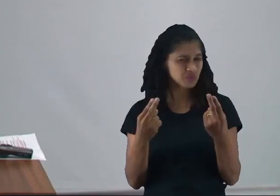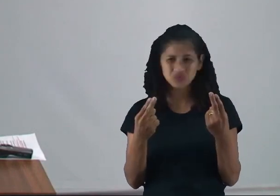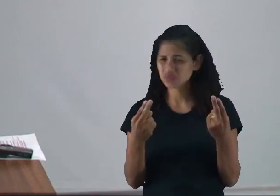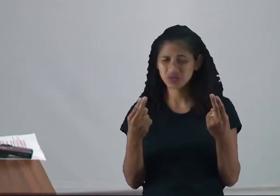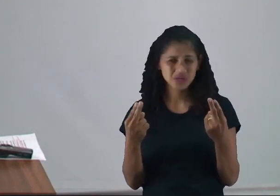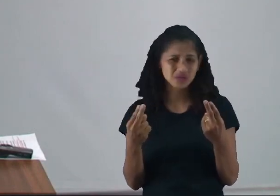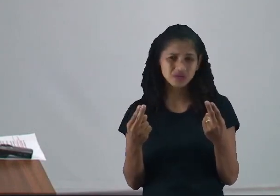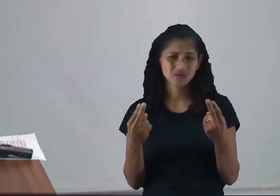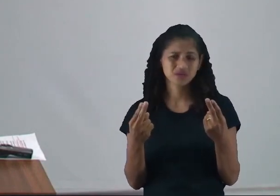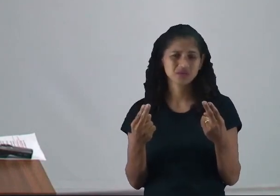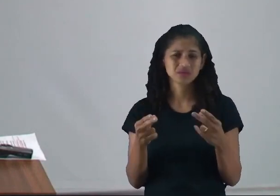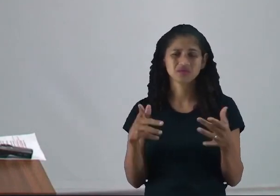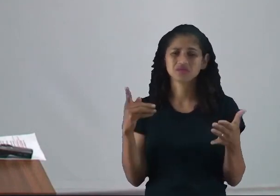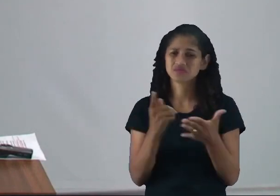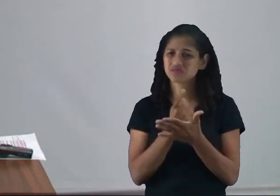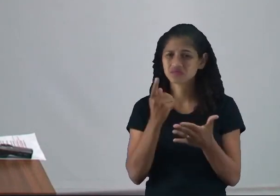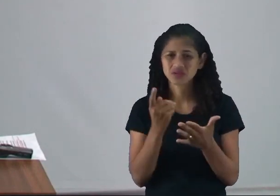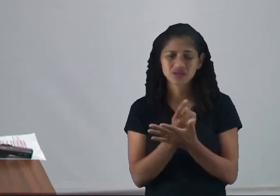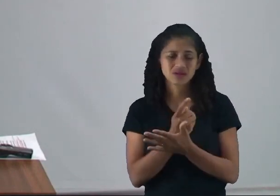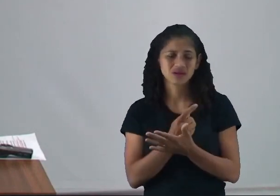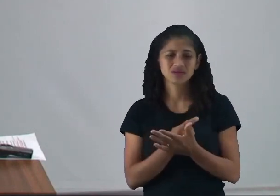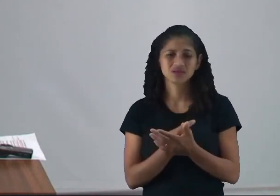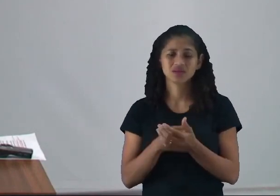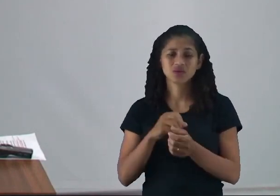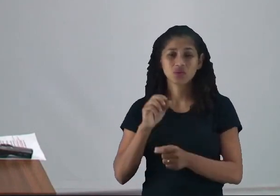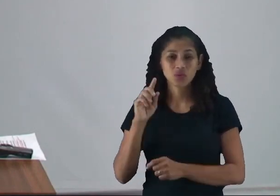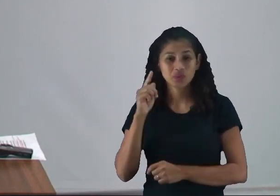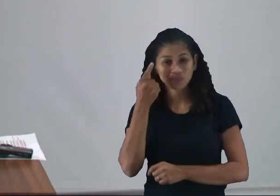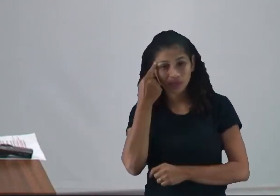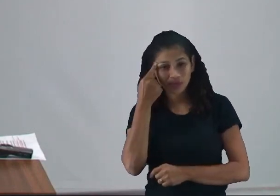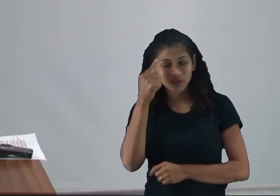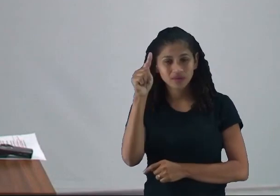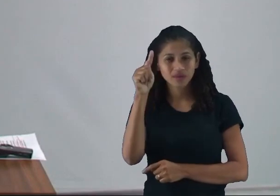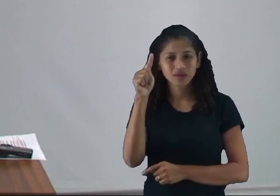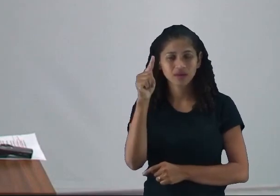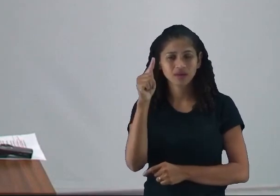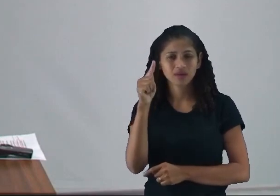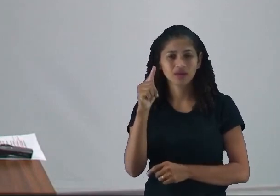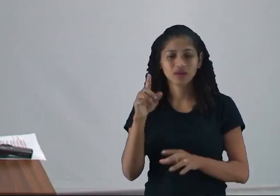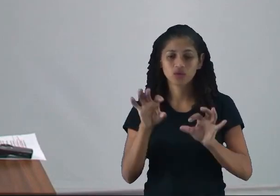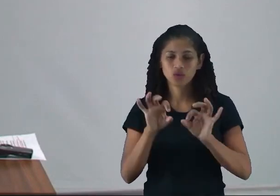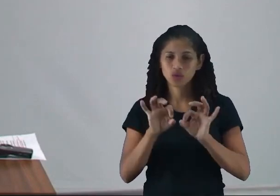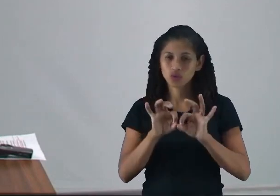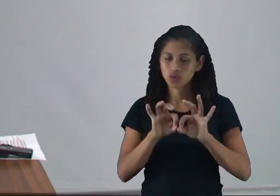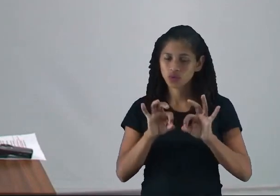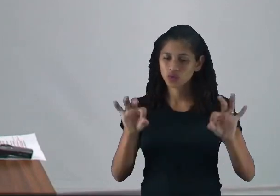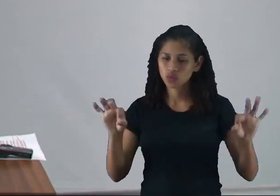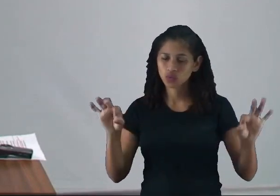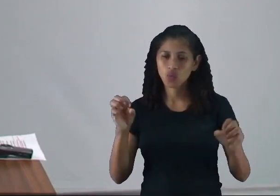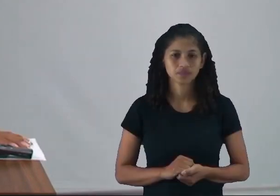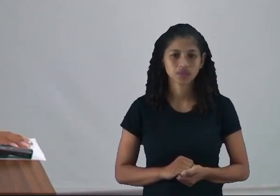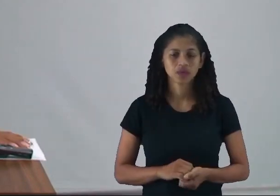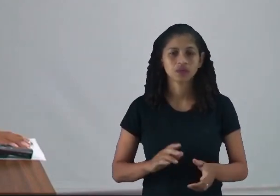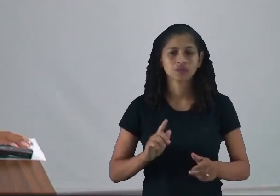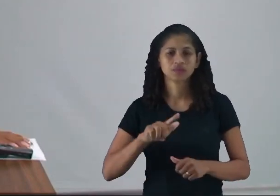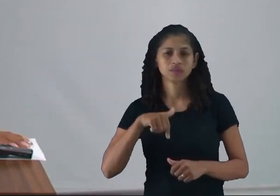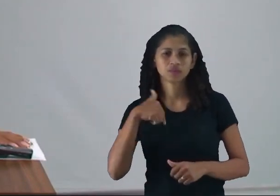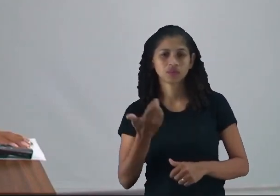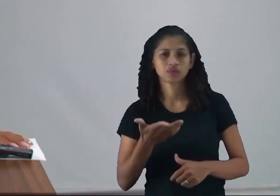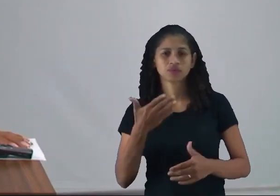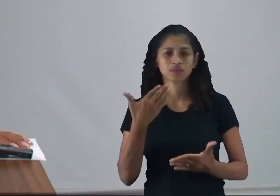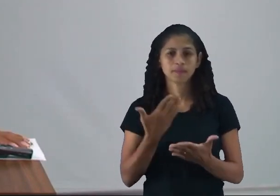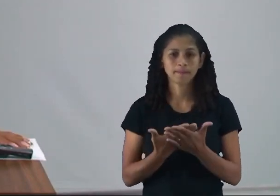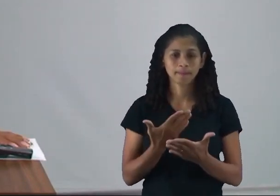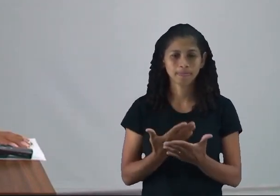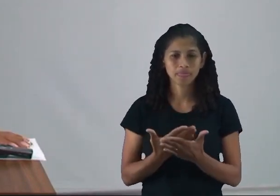dava certo. Criaram, então, a unidade de medida padrão, que é o metro, certo? E na próxima